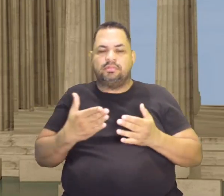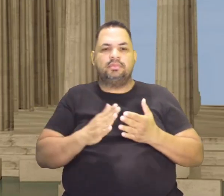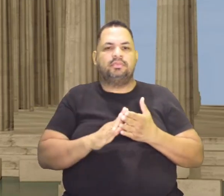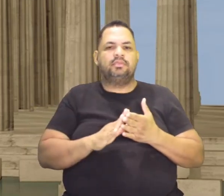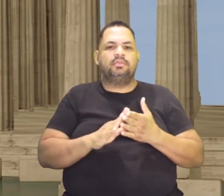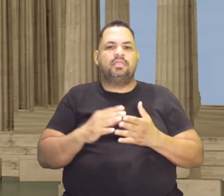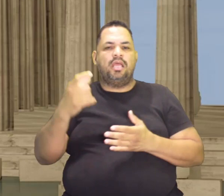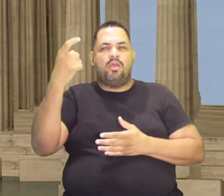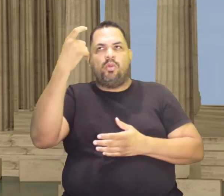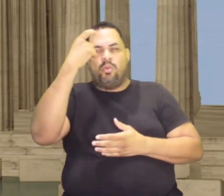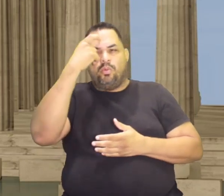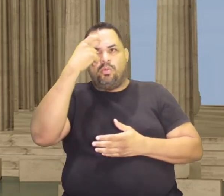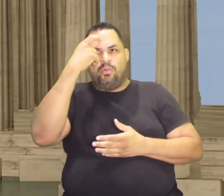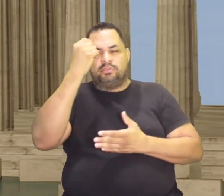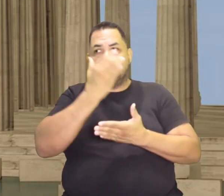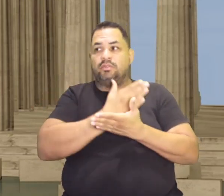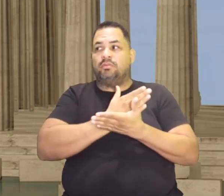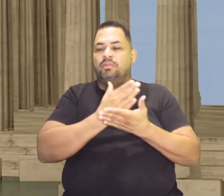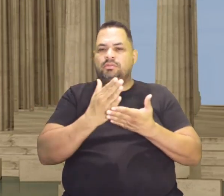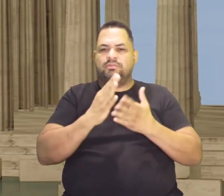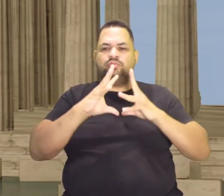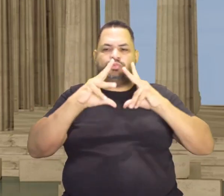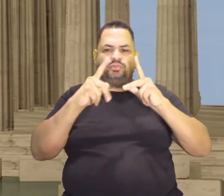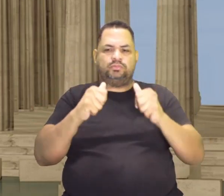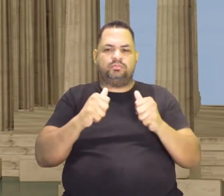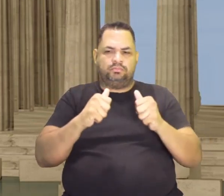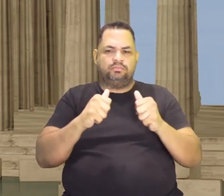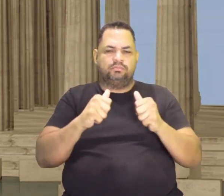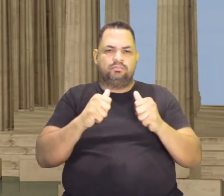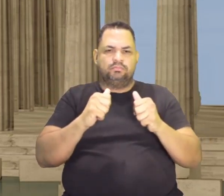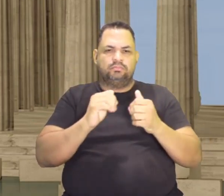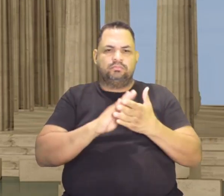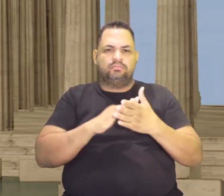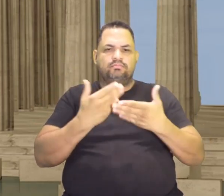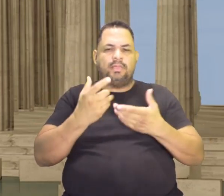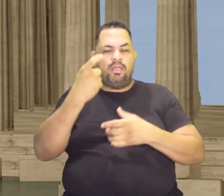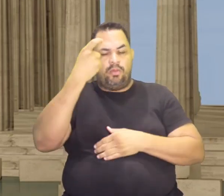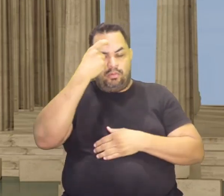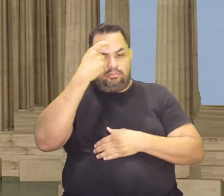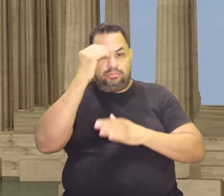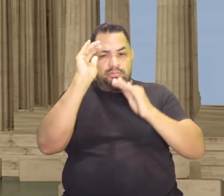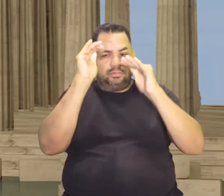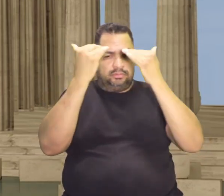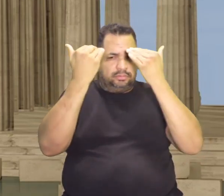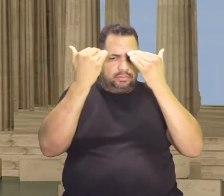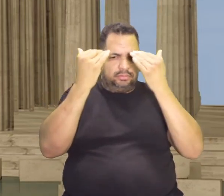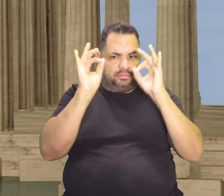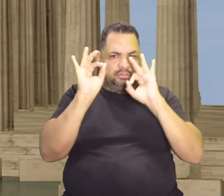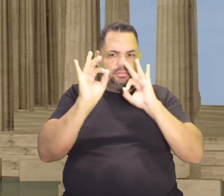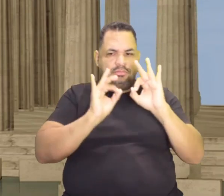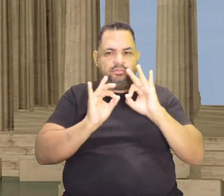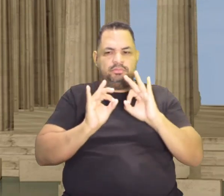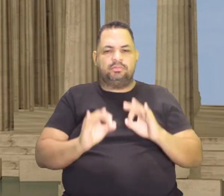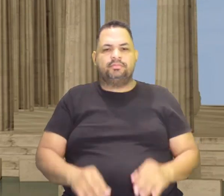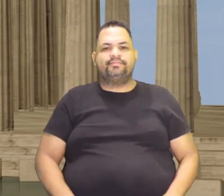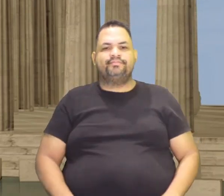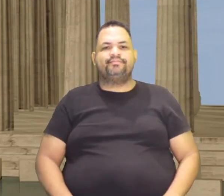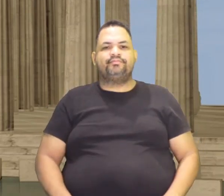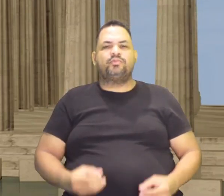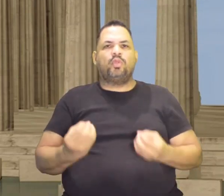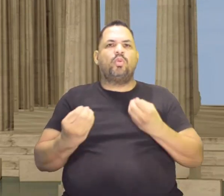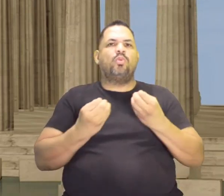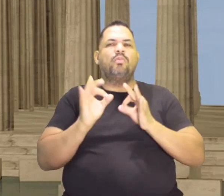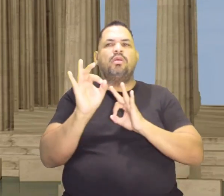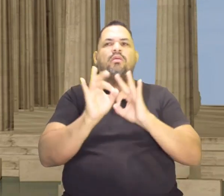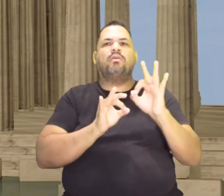falou? A consciência é o pontapé inicial. A sua consciência tem que estar ali ligado, interligado com aquilo. Como que eu